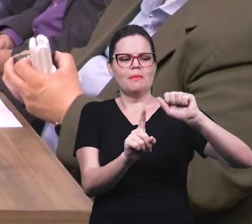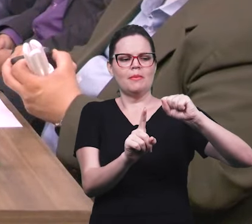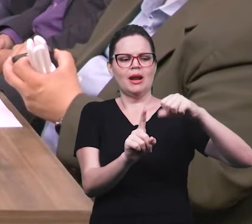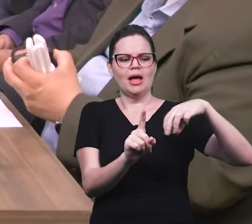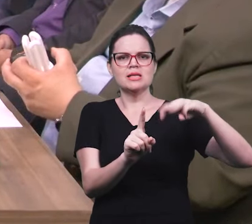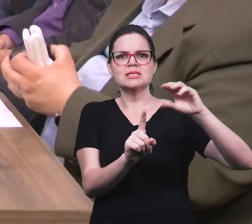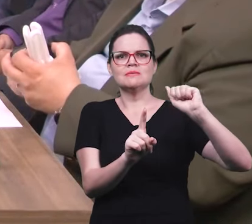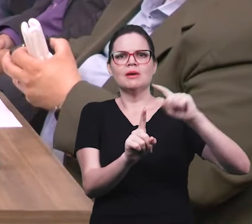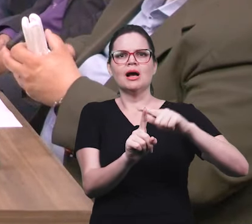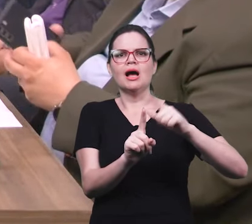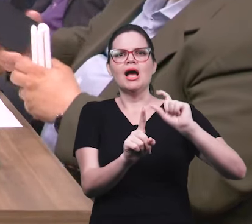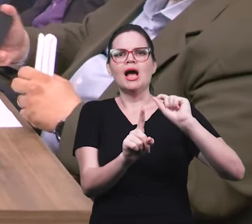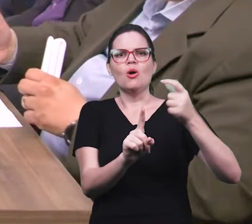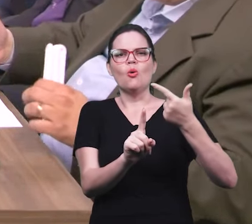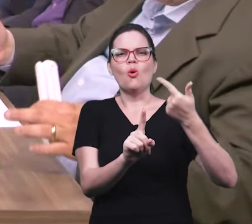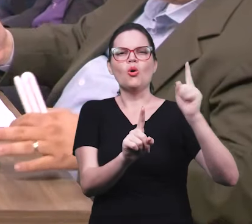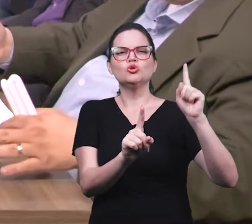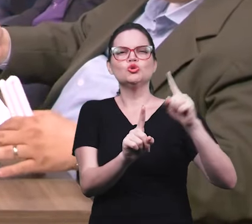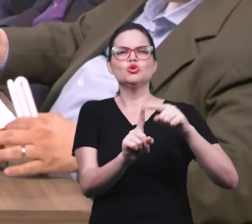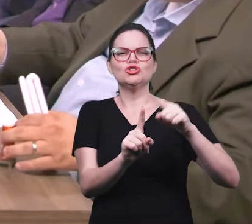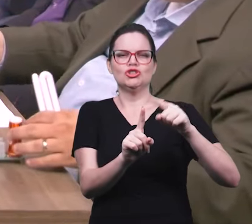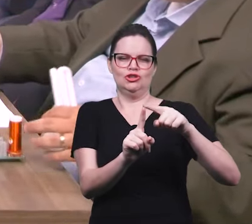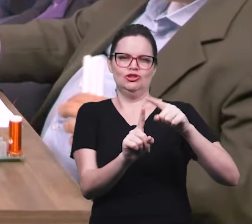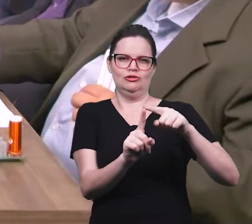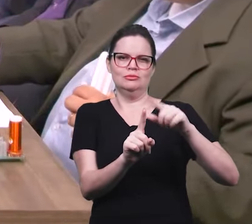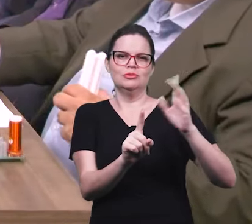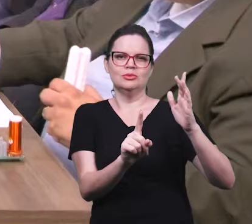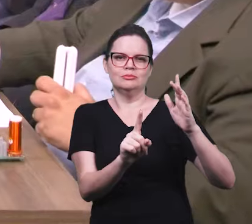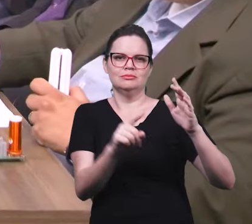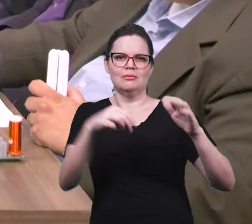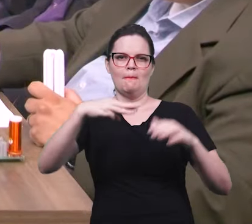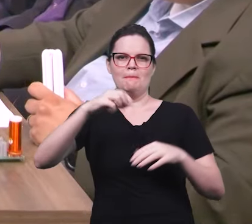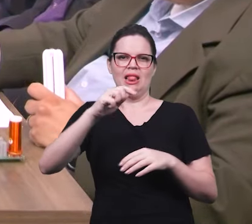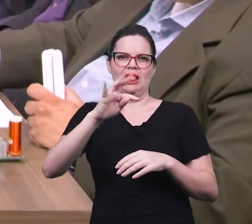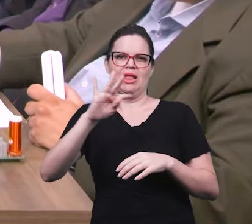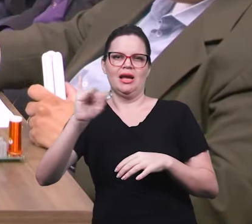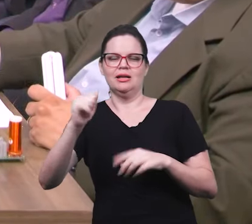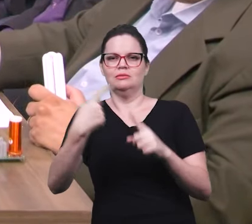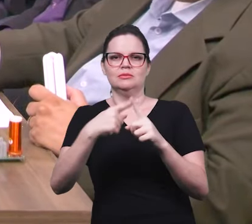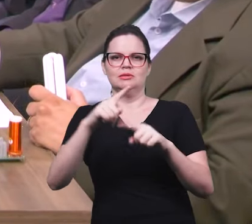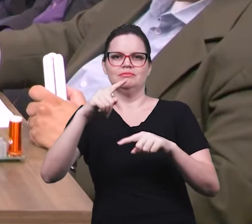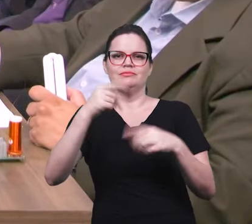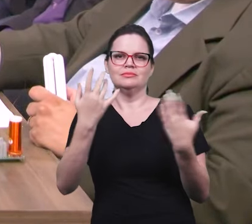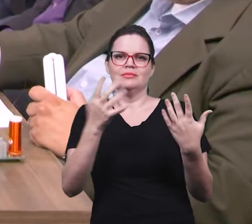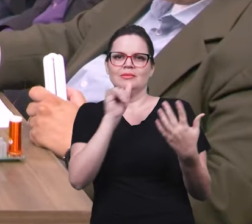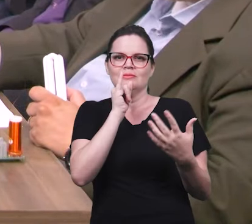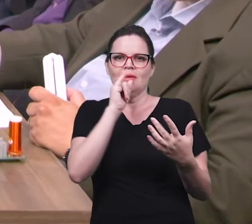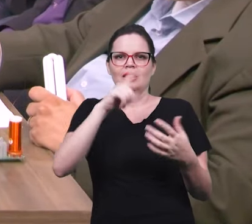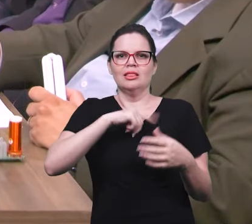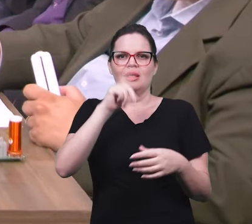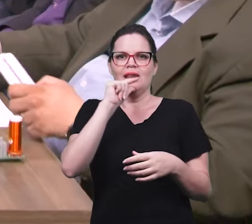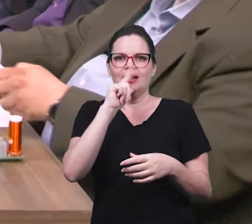que é o plasma. Vê se consegue pegar aqui. Se eu for dar um fundo preto, você consegue pegar esse fiozinho aqui,